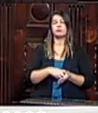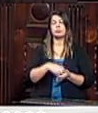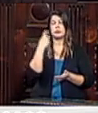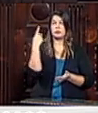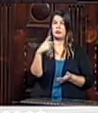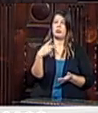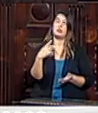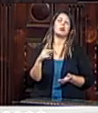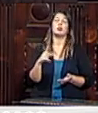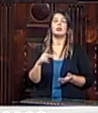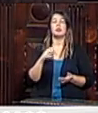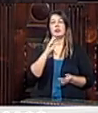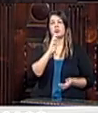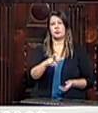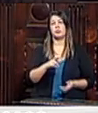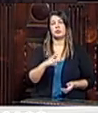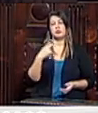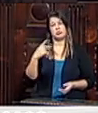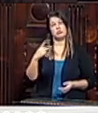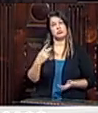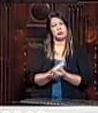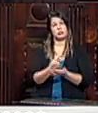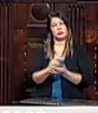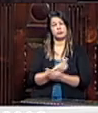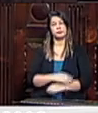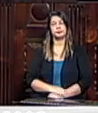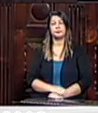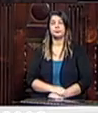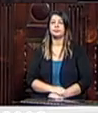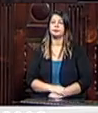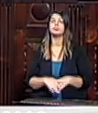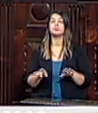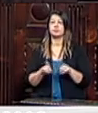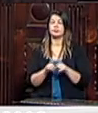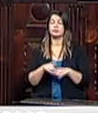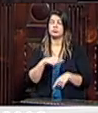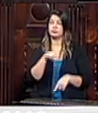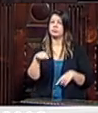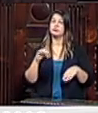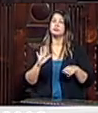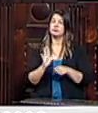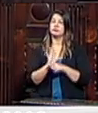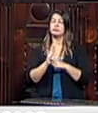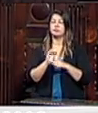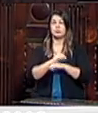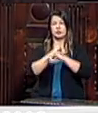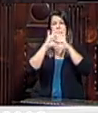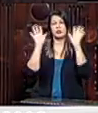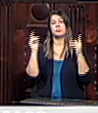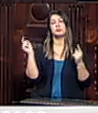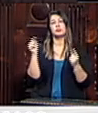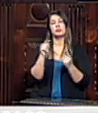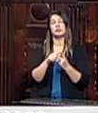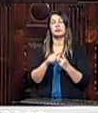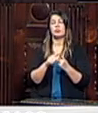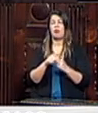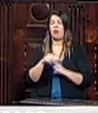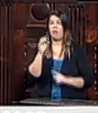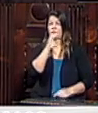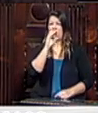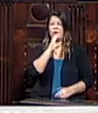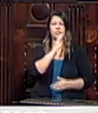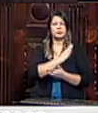seus atos se assim for condenado. Nós defendemos também de maneira clara e objetiva a imediata saída